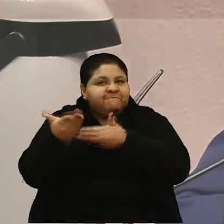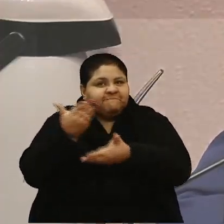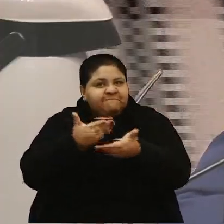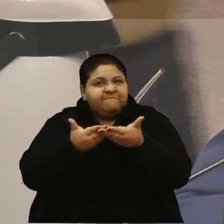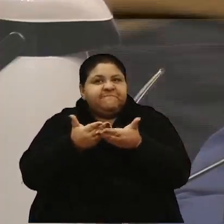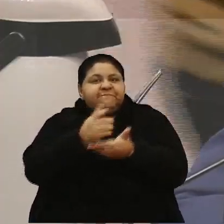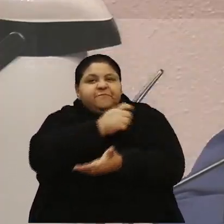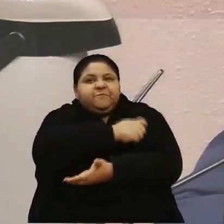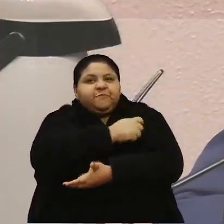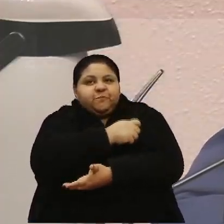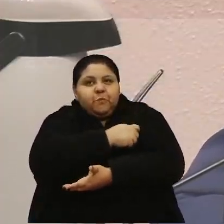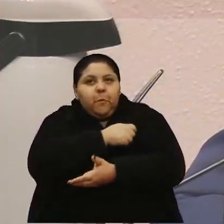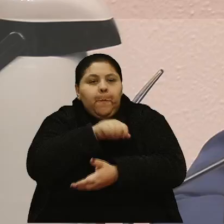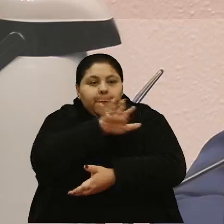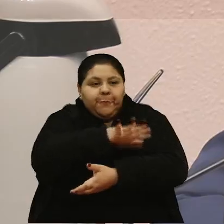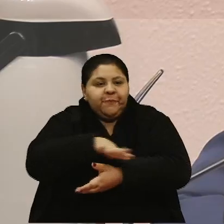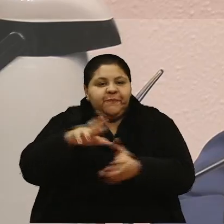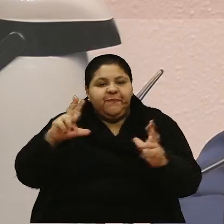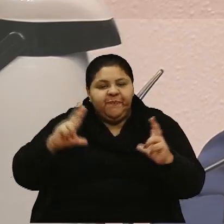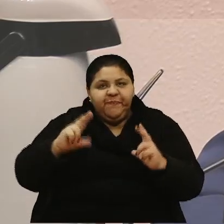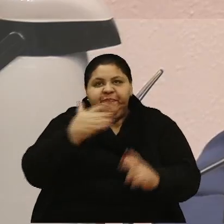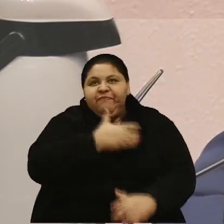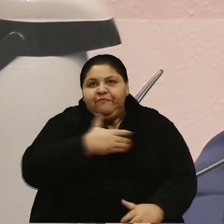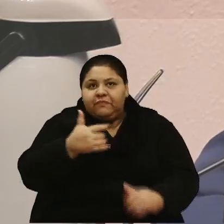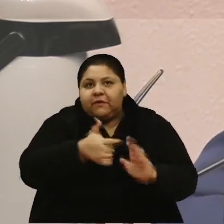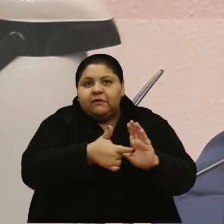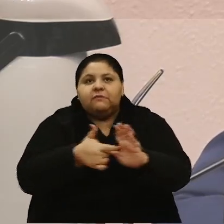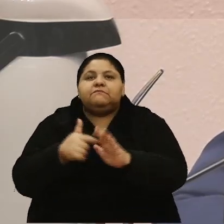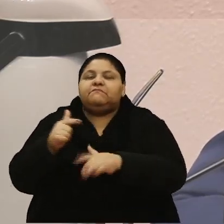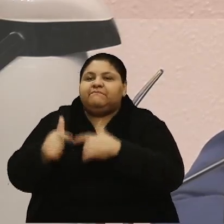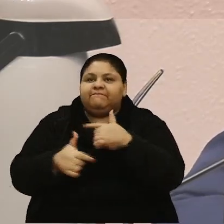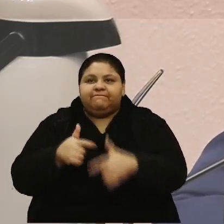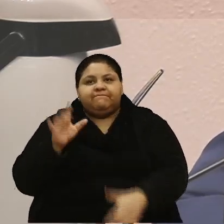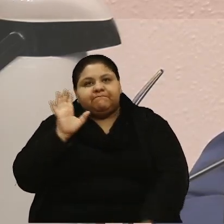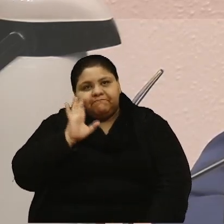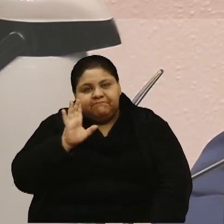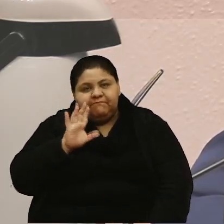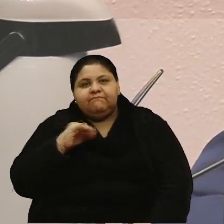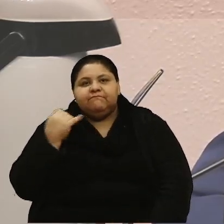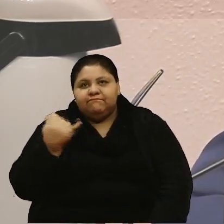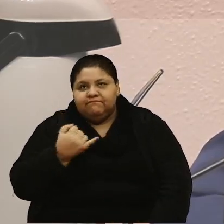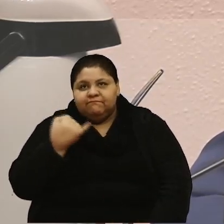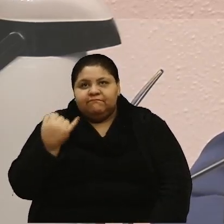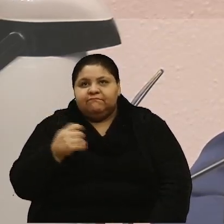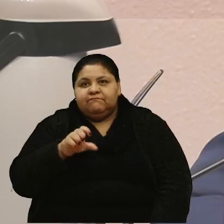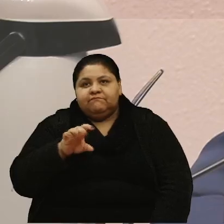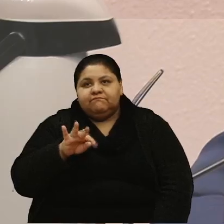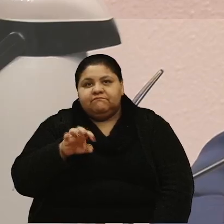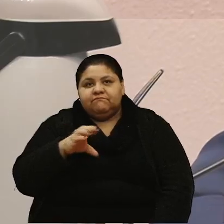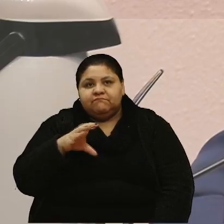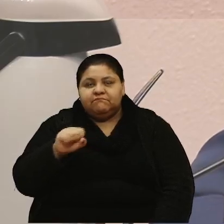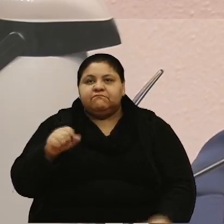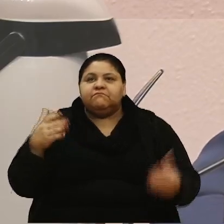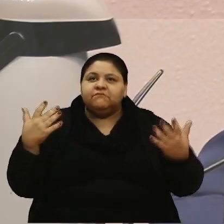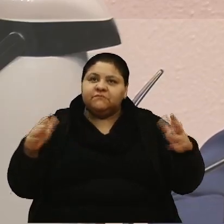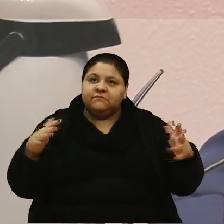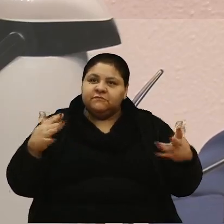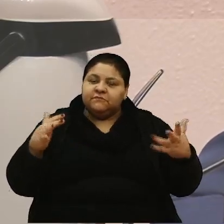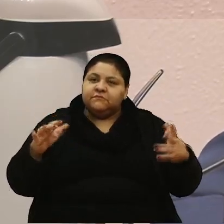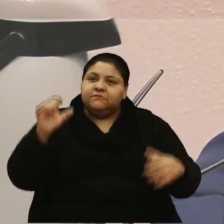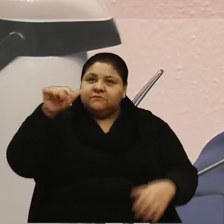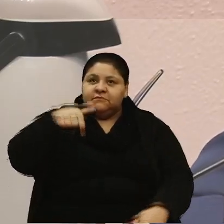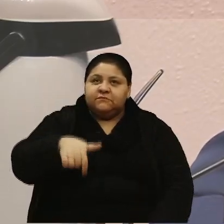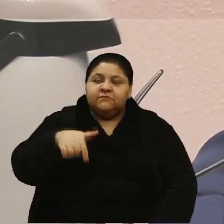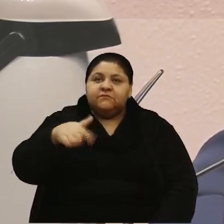rede pública e privada que se destacam em trabalhos tão bacanas, tão oportunos. O ETEX está de parabéns, foi citado aqui